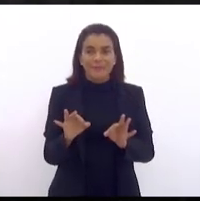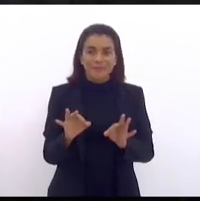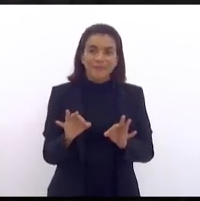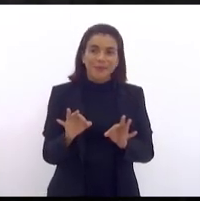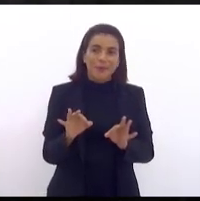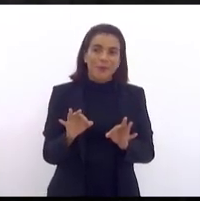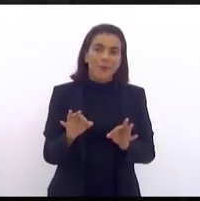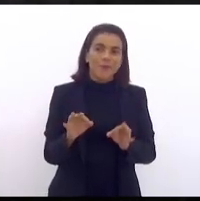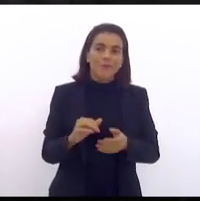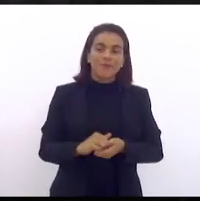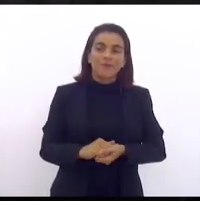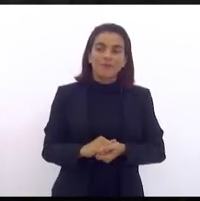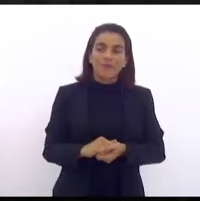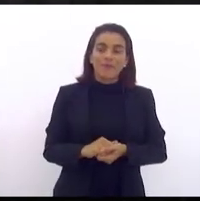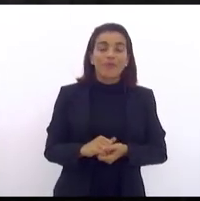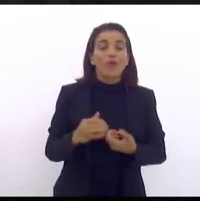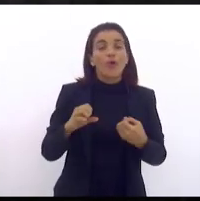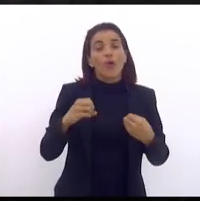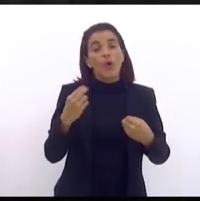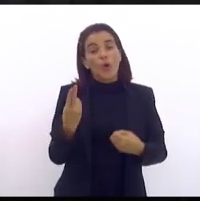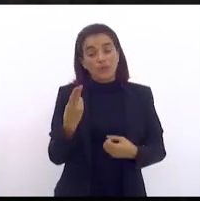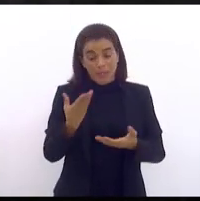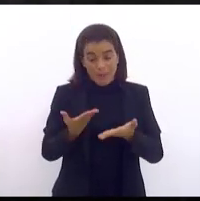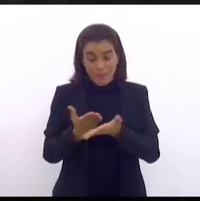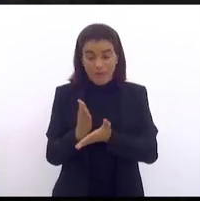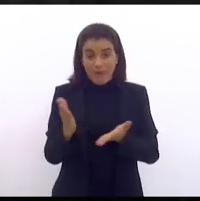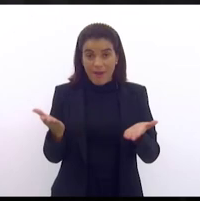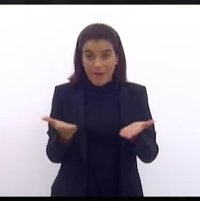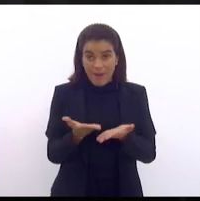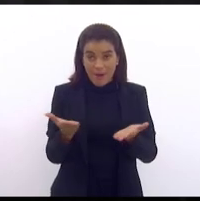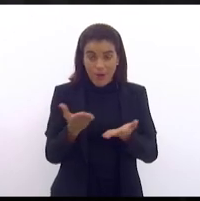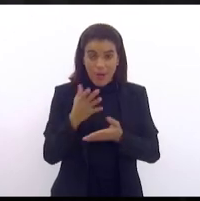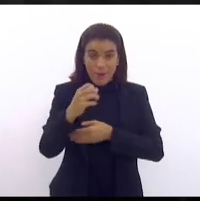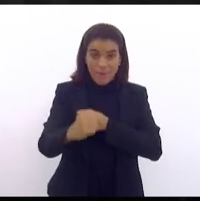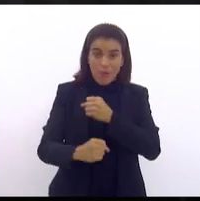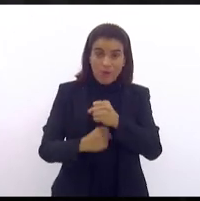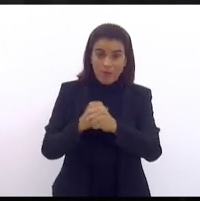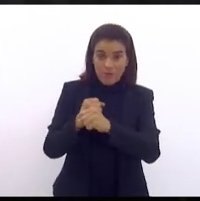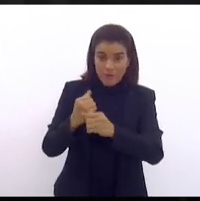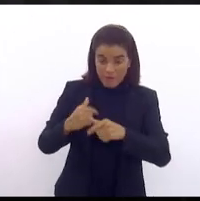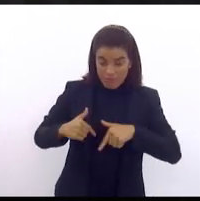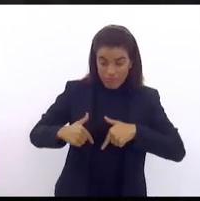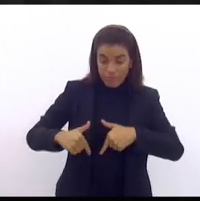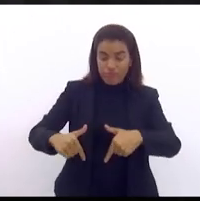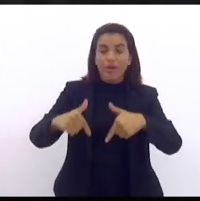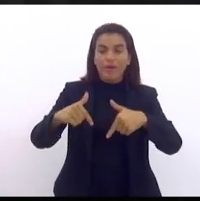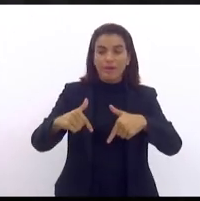da anualidade ou se aprova agora para valer pro ano que vem